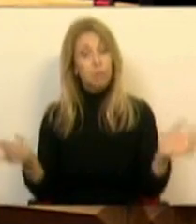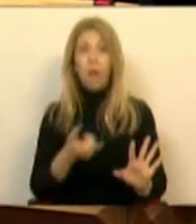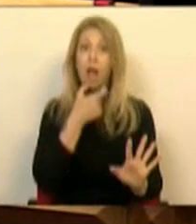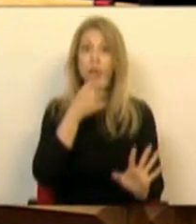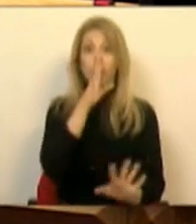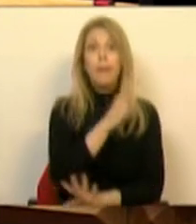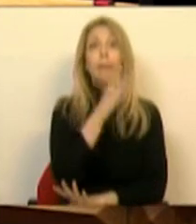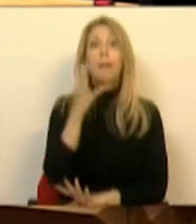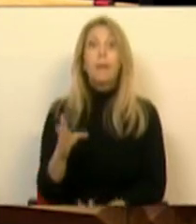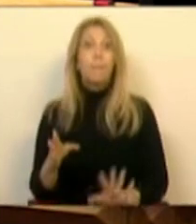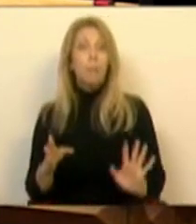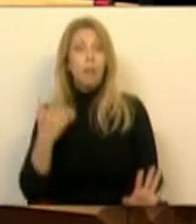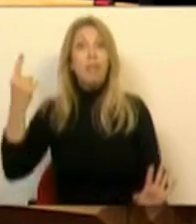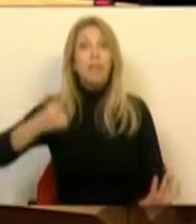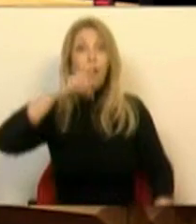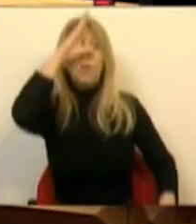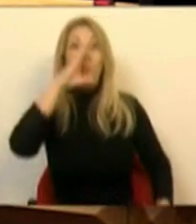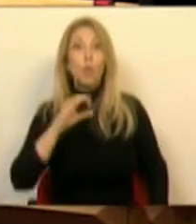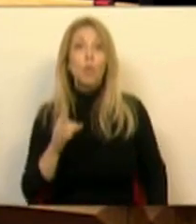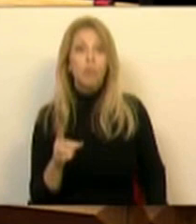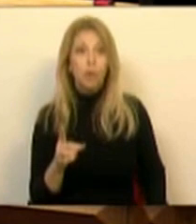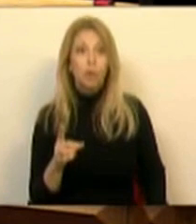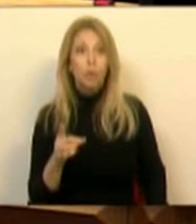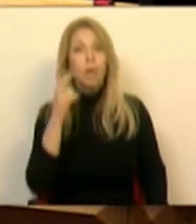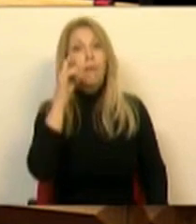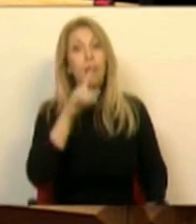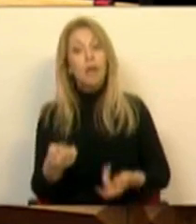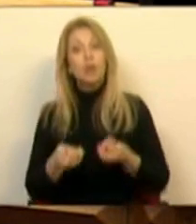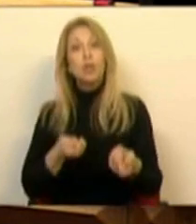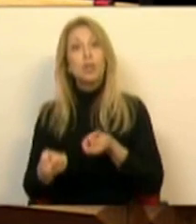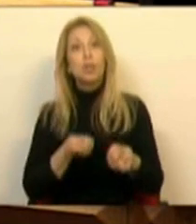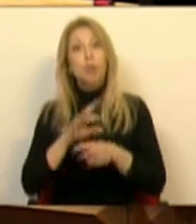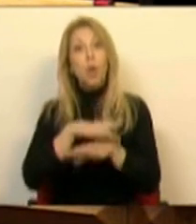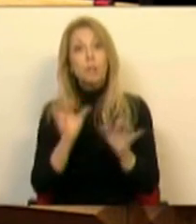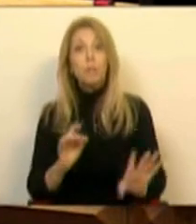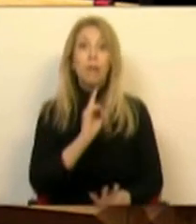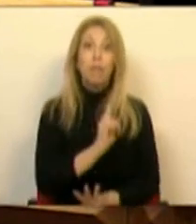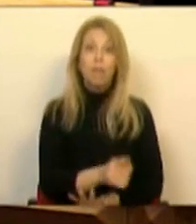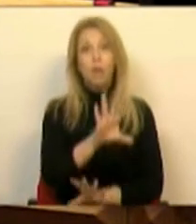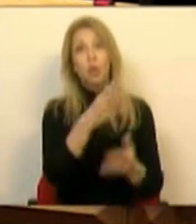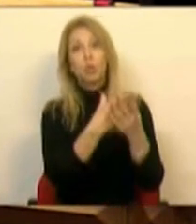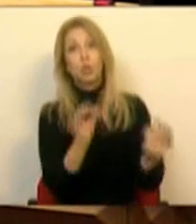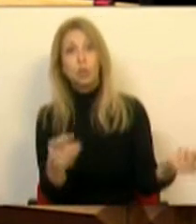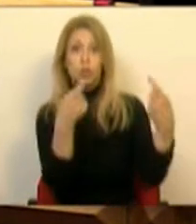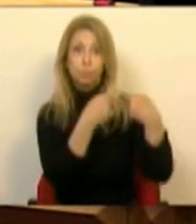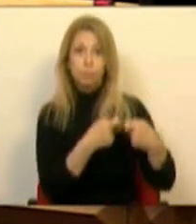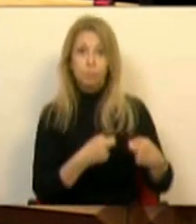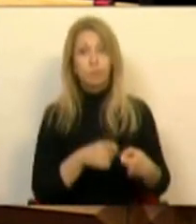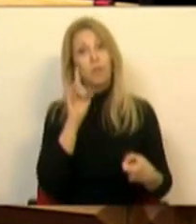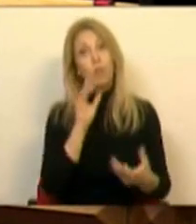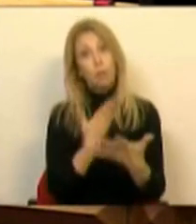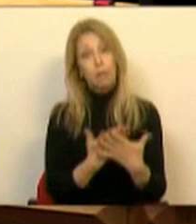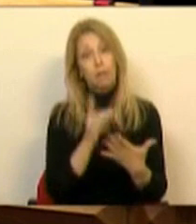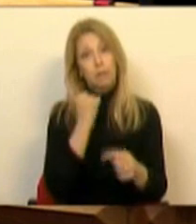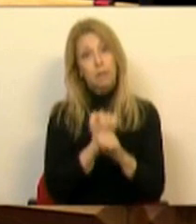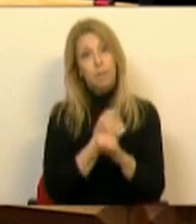concretizadas, é dever do Governo dotar quem tem de gerir hospitais de soluções e instrumentos adequados para valorizar o trabalho dos